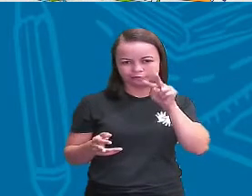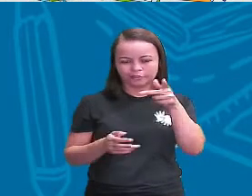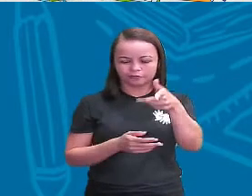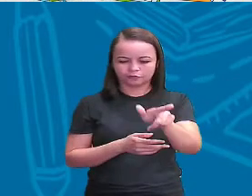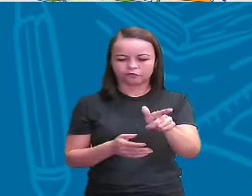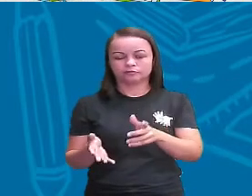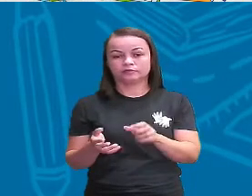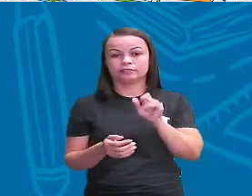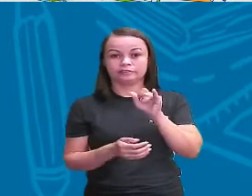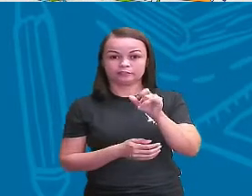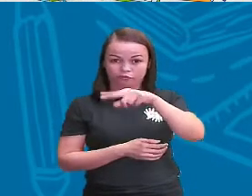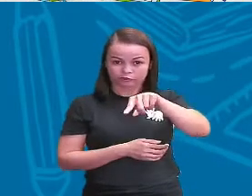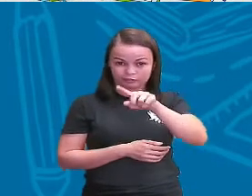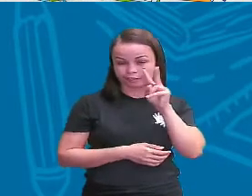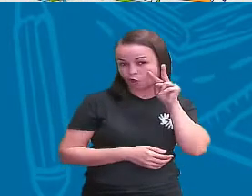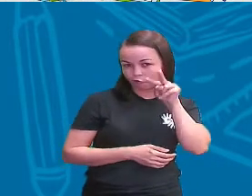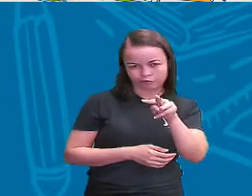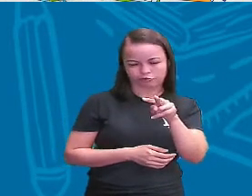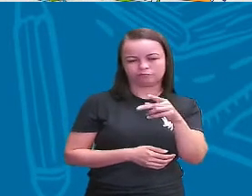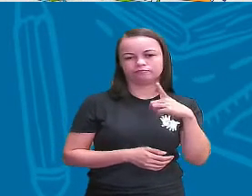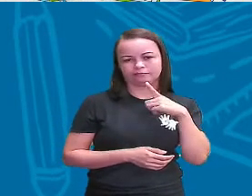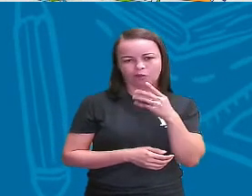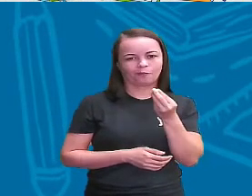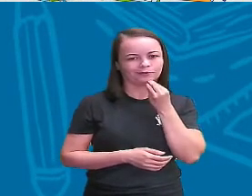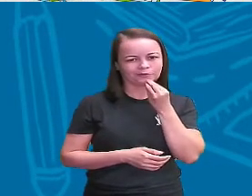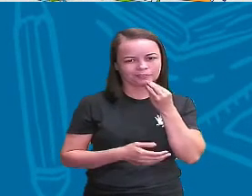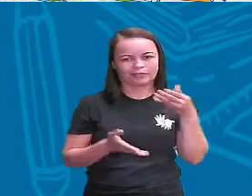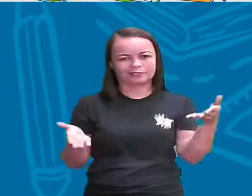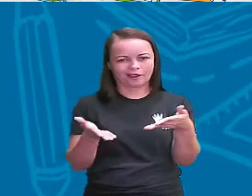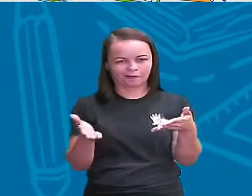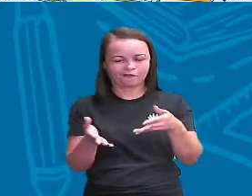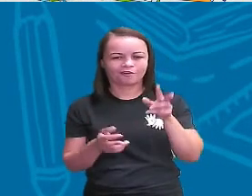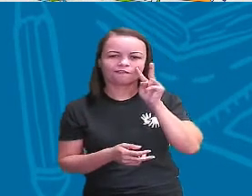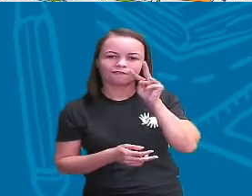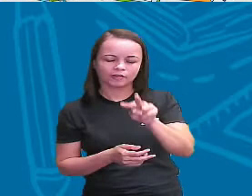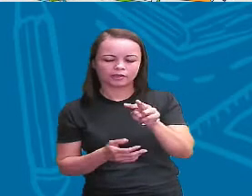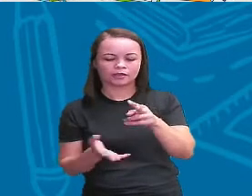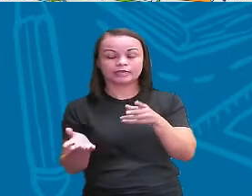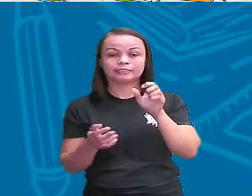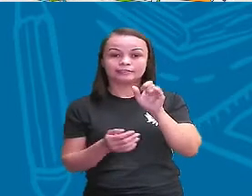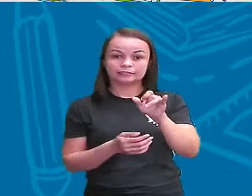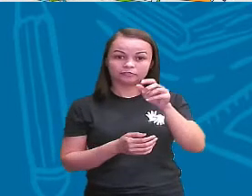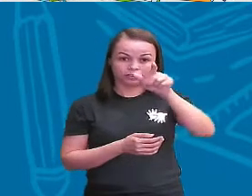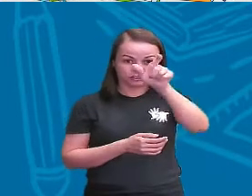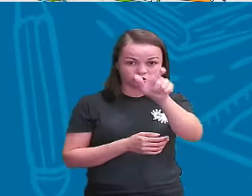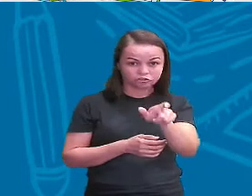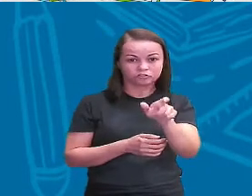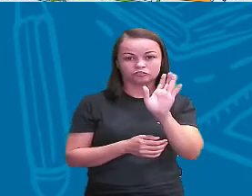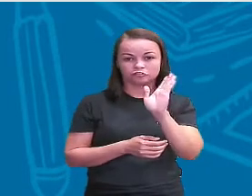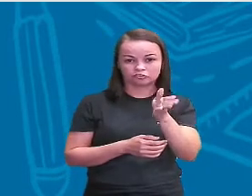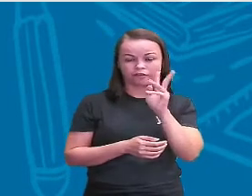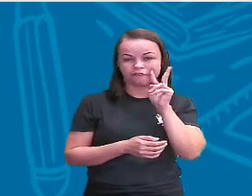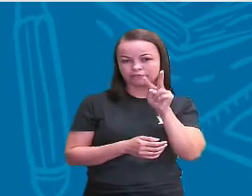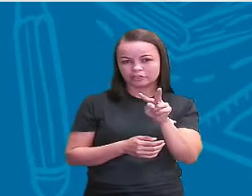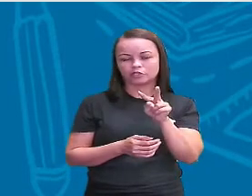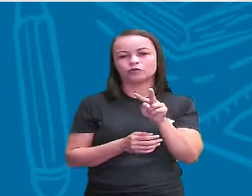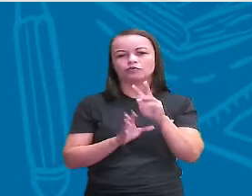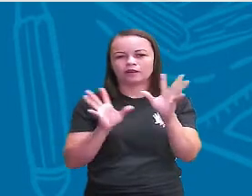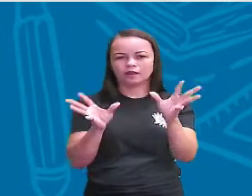quem não viu vai ter a oportunidade de ver agora. E quem já viu vai relembrar. A revisão serve para